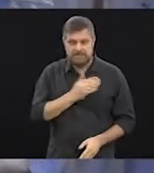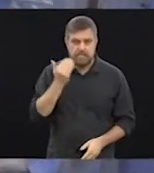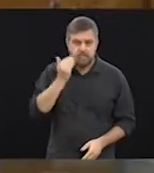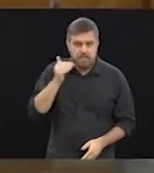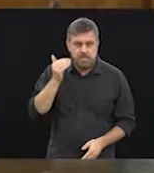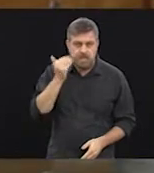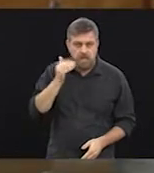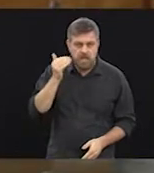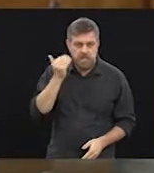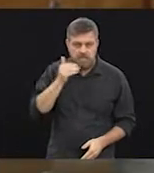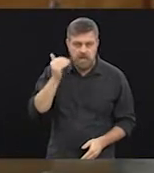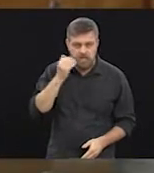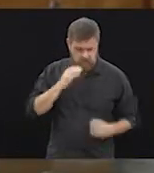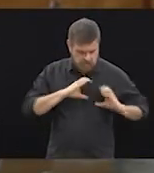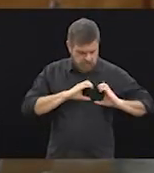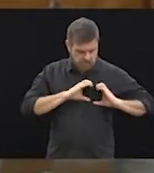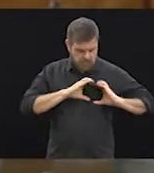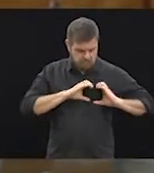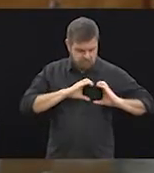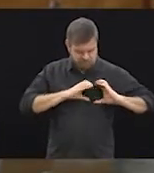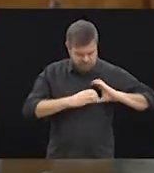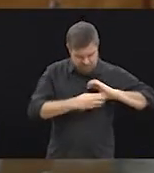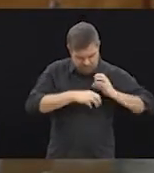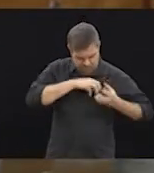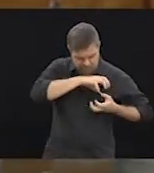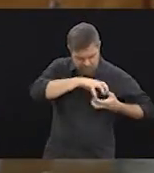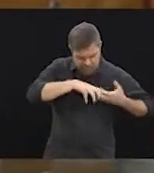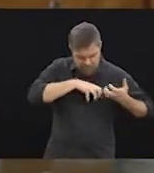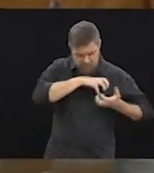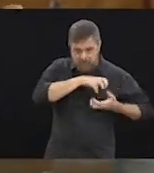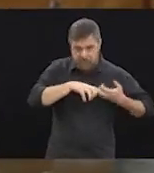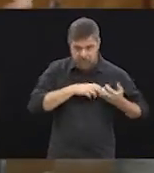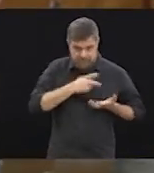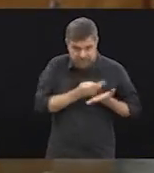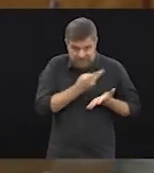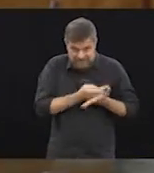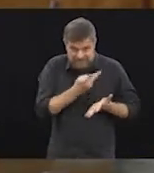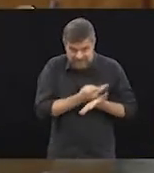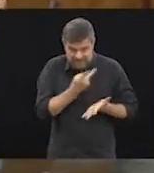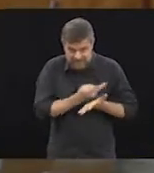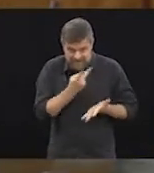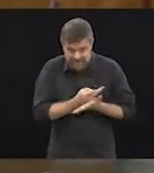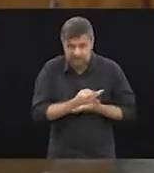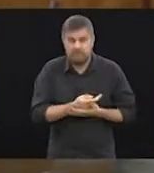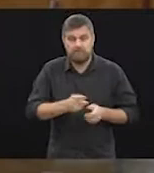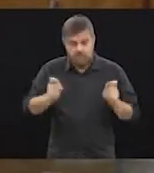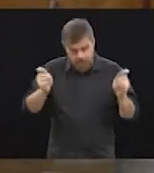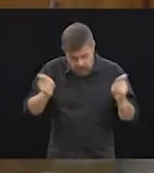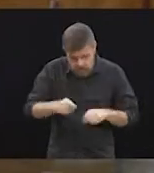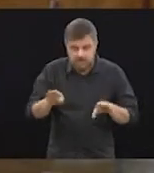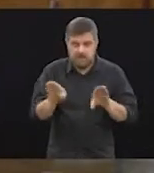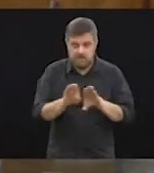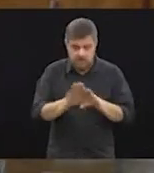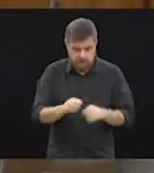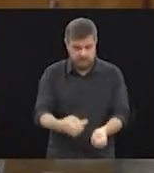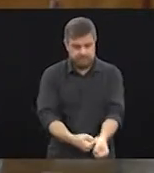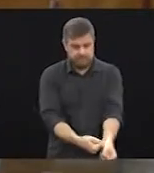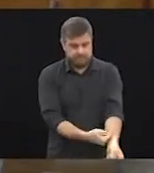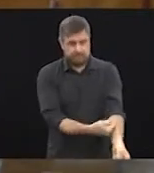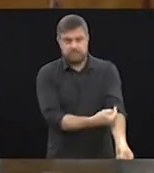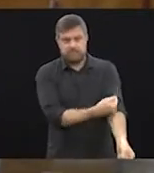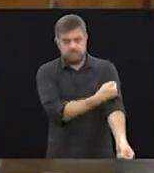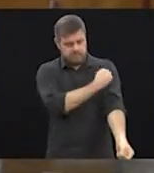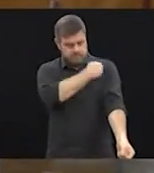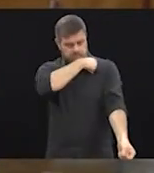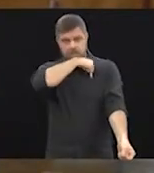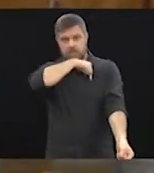existe comunicações que não deveriam existir entre o lado direito e o lado esquerdo do coração, a gente